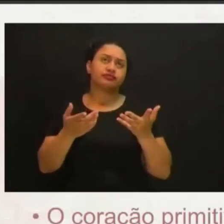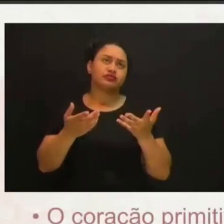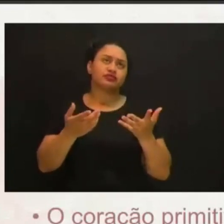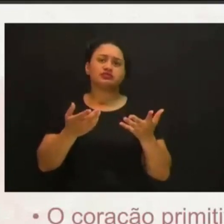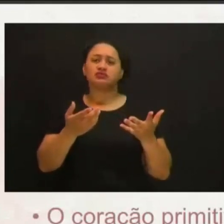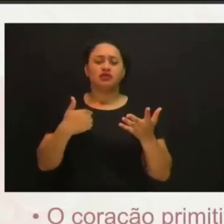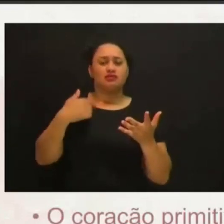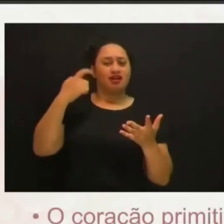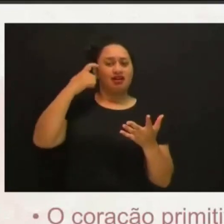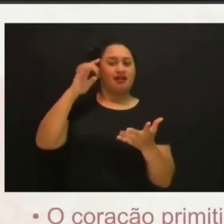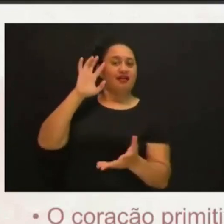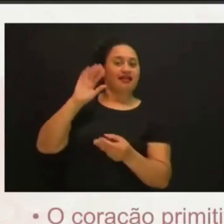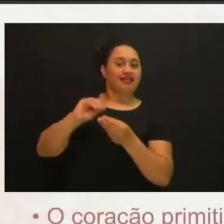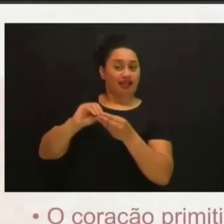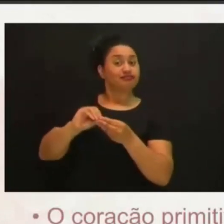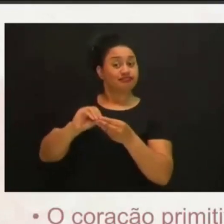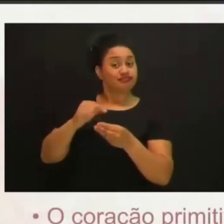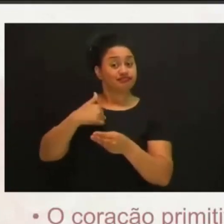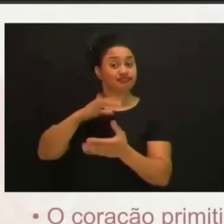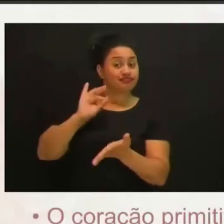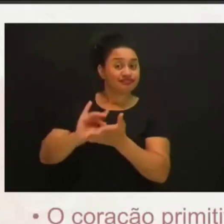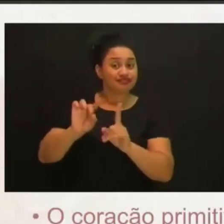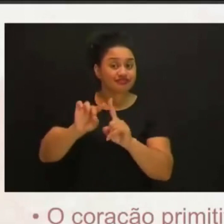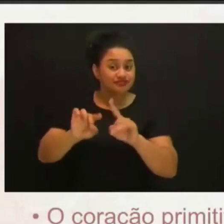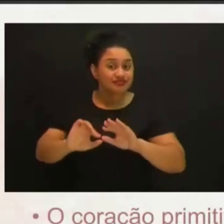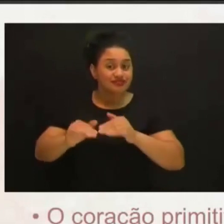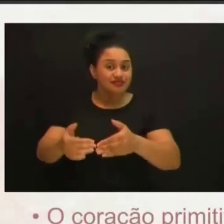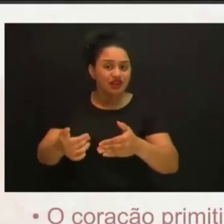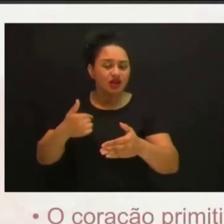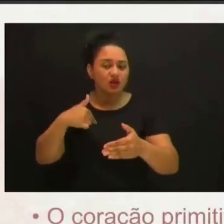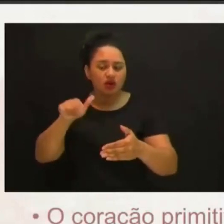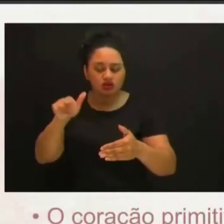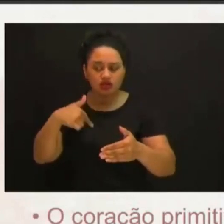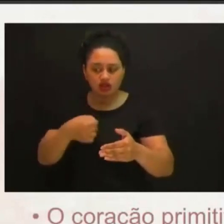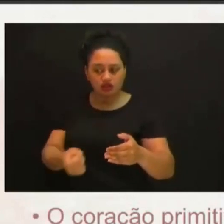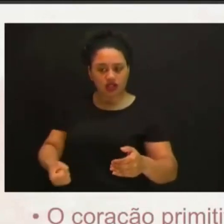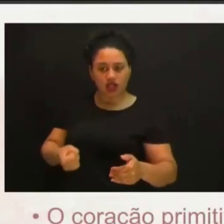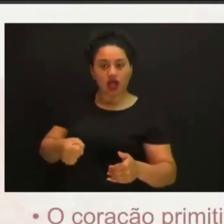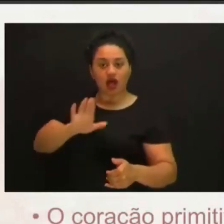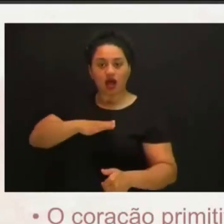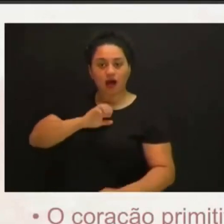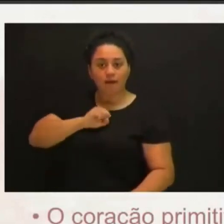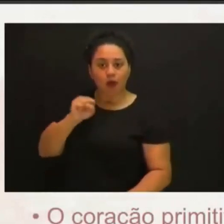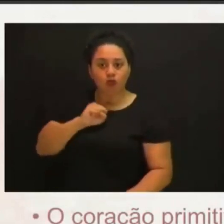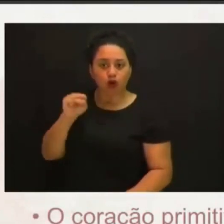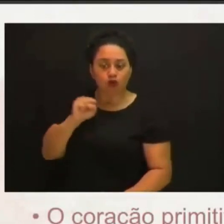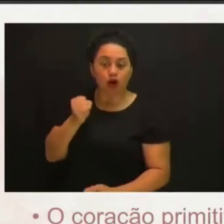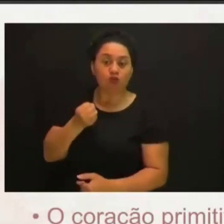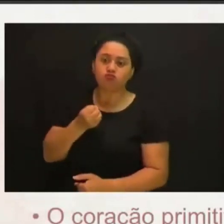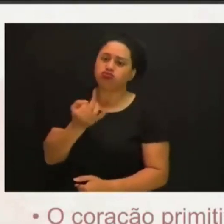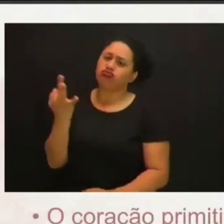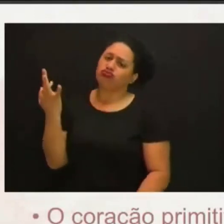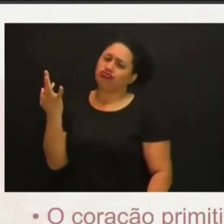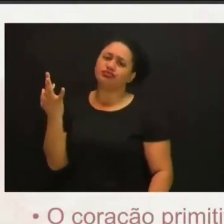cai a ficha, vamos dizer assim, de que realmente eu estou grávida quando eu vejo um coração batendo. Né? Quantas delas se